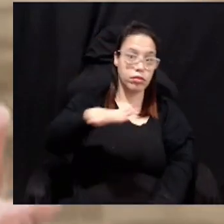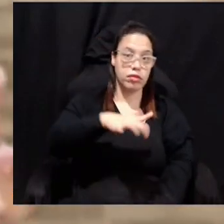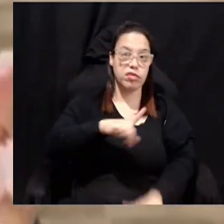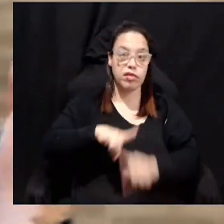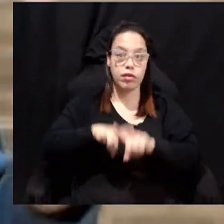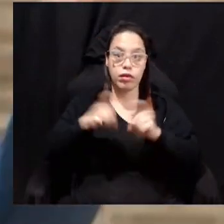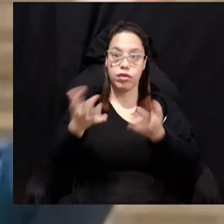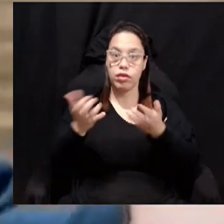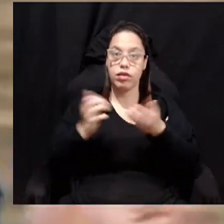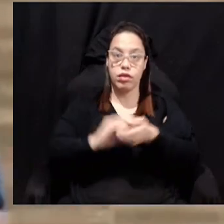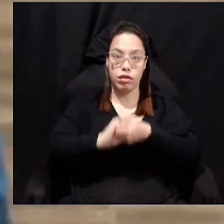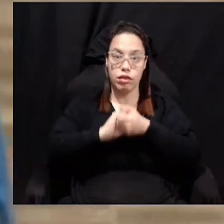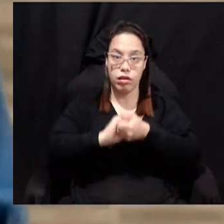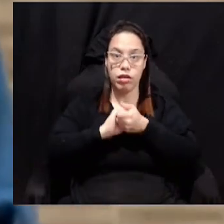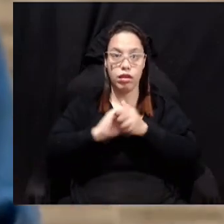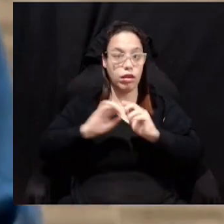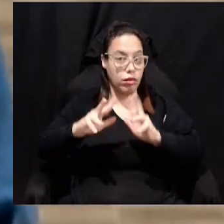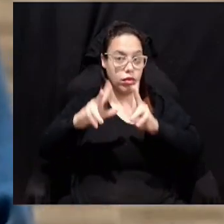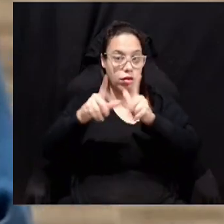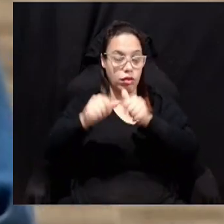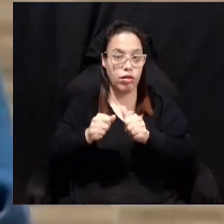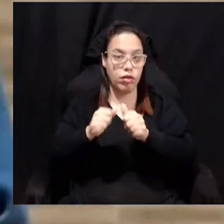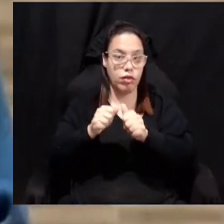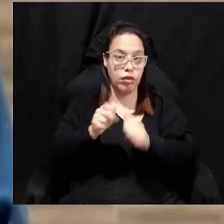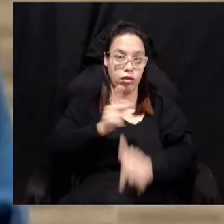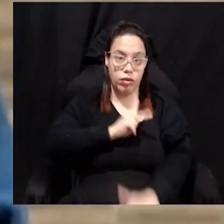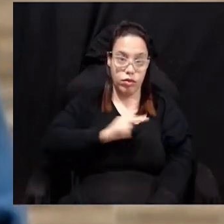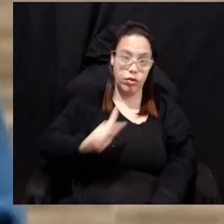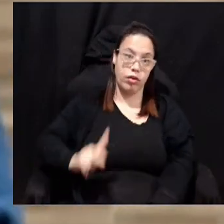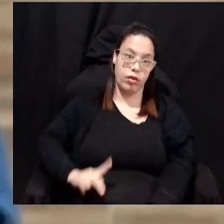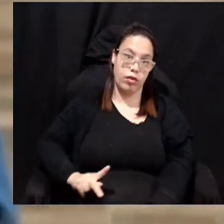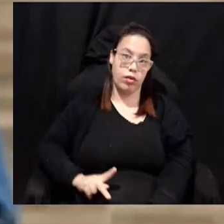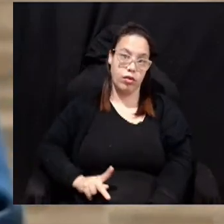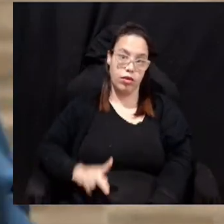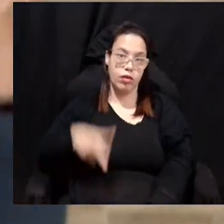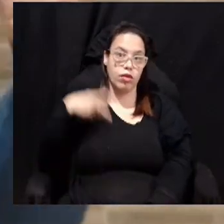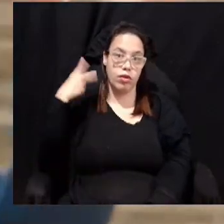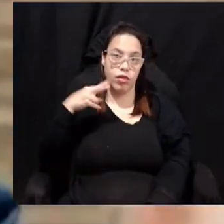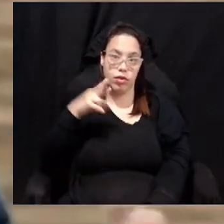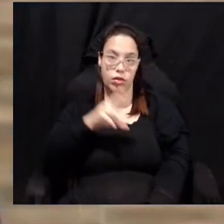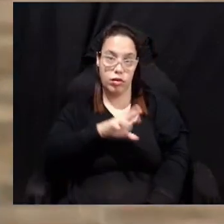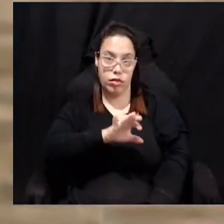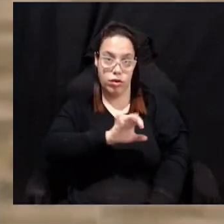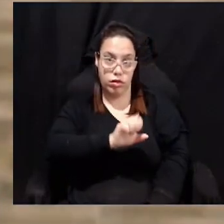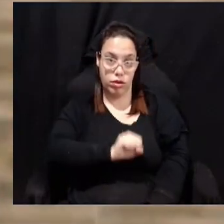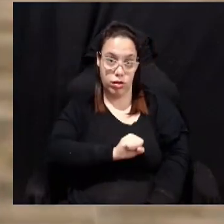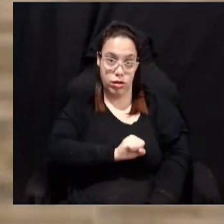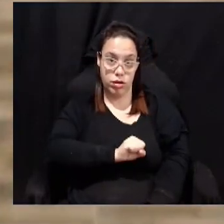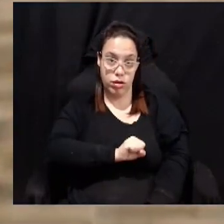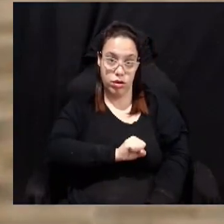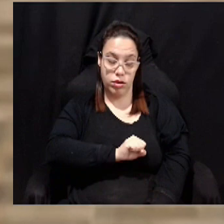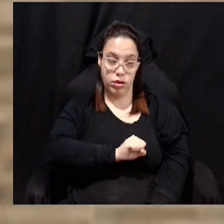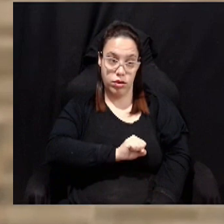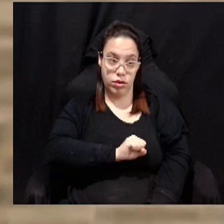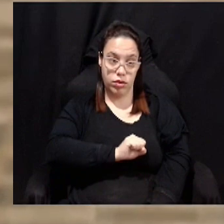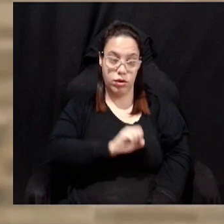todos vocês, cumprimentar o presidente da casa, o vereador Luiz Carlos Rossini, a Solange